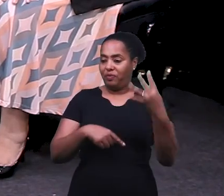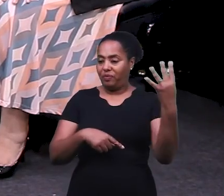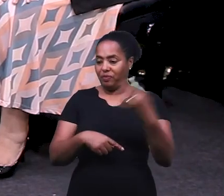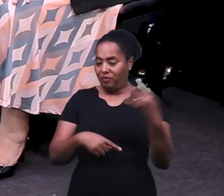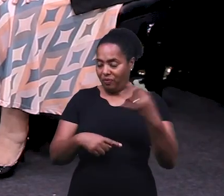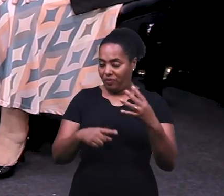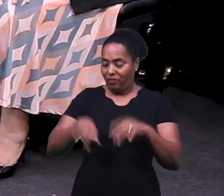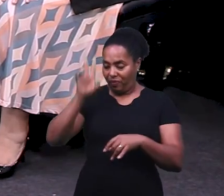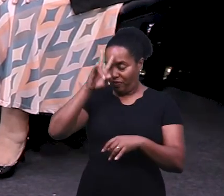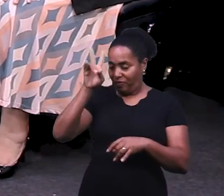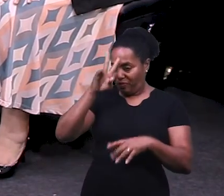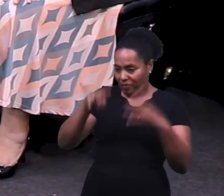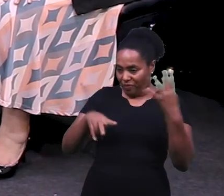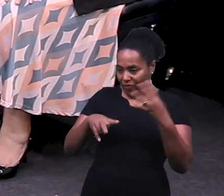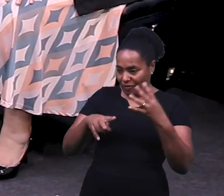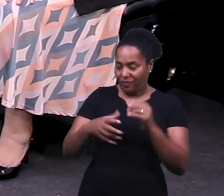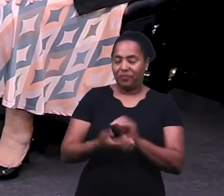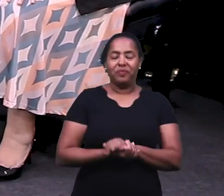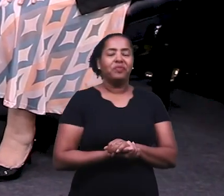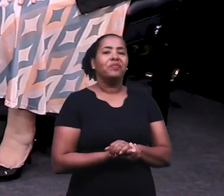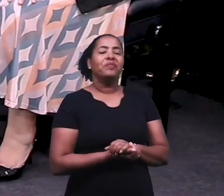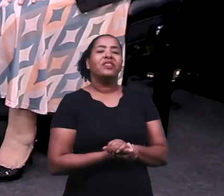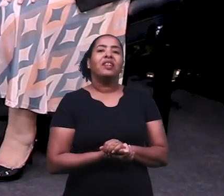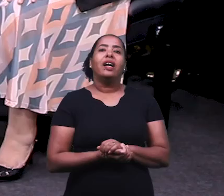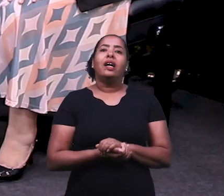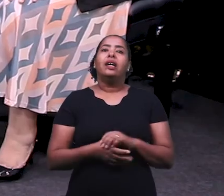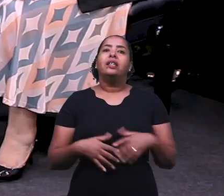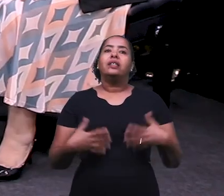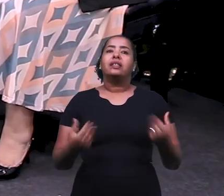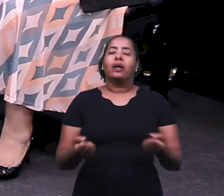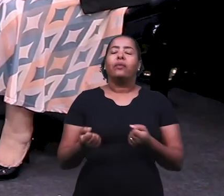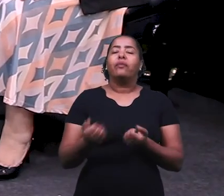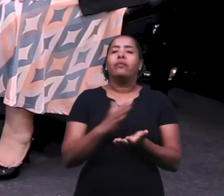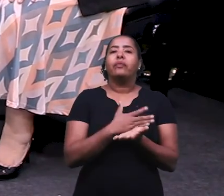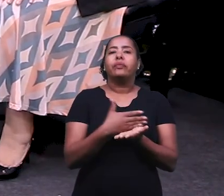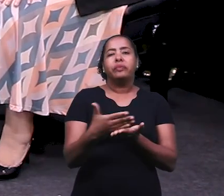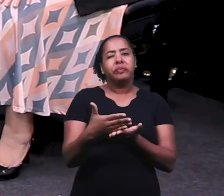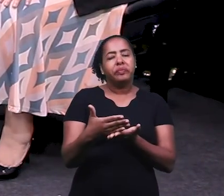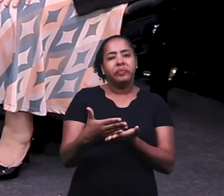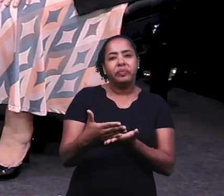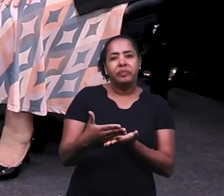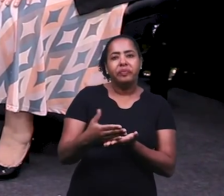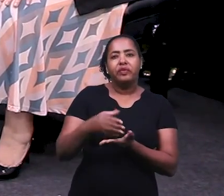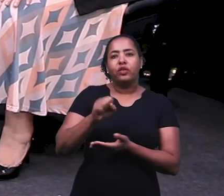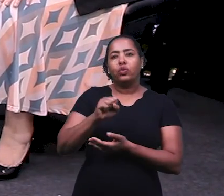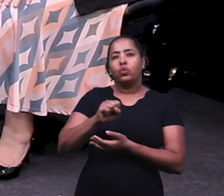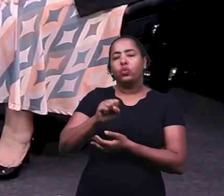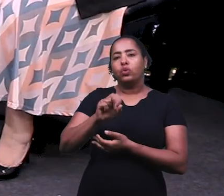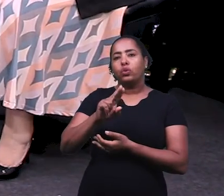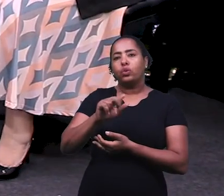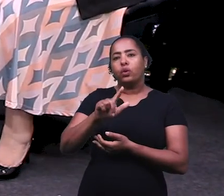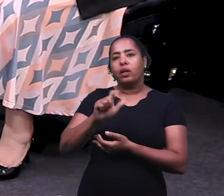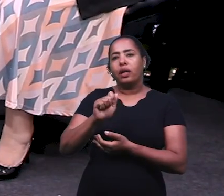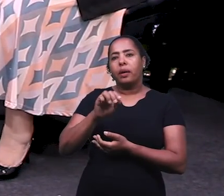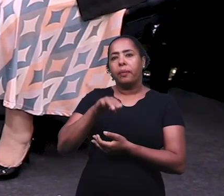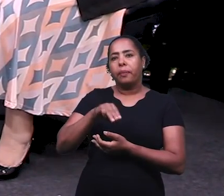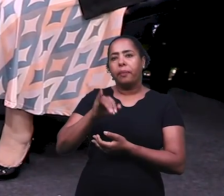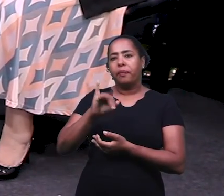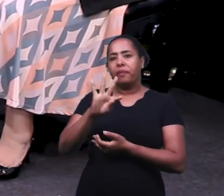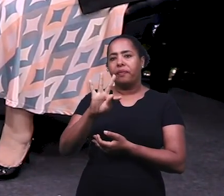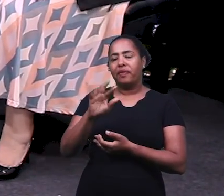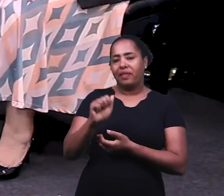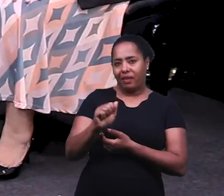alguns aspectos do quarteto propriamente e da história do quarteto. Então vamos lá. Eu vou começar